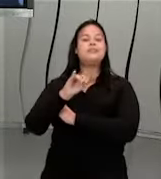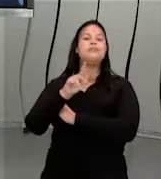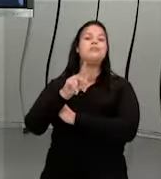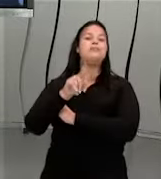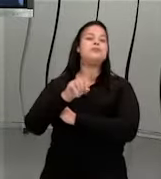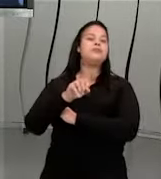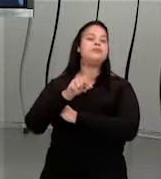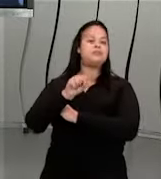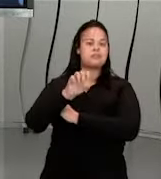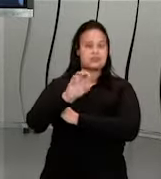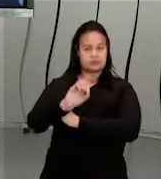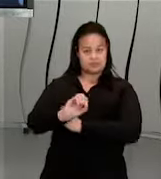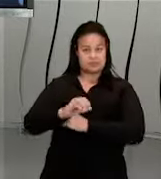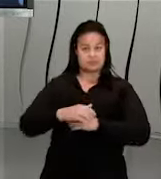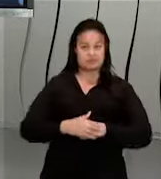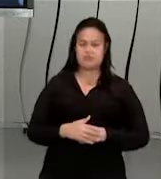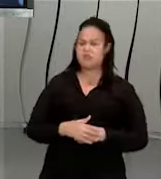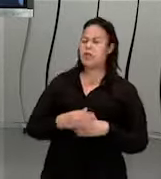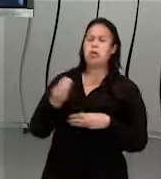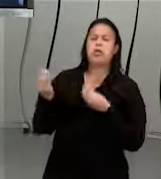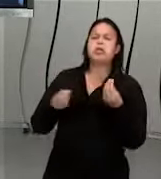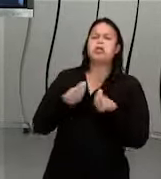Então, como que são essas células?